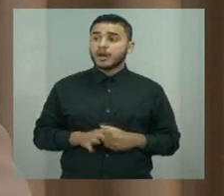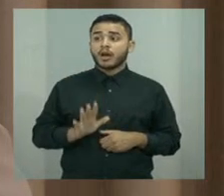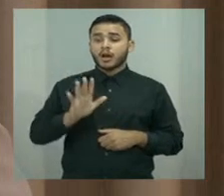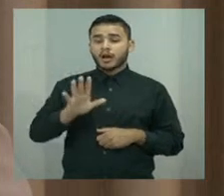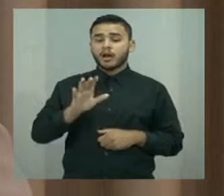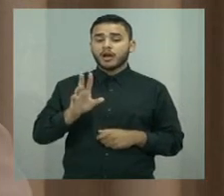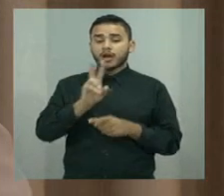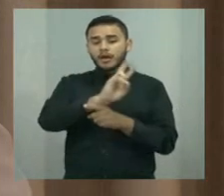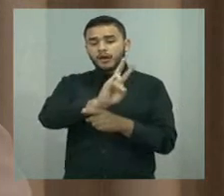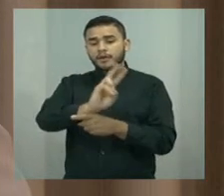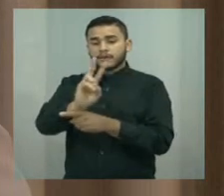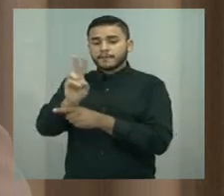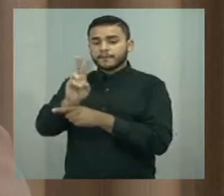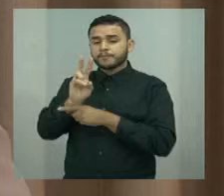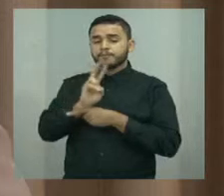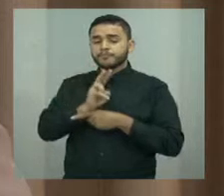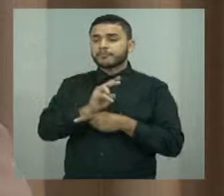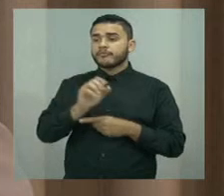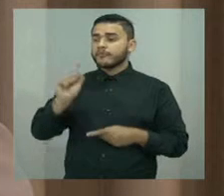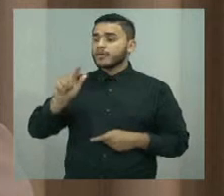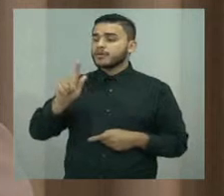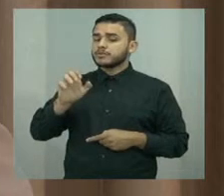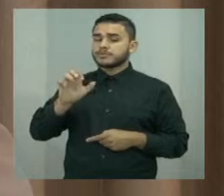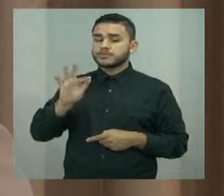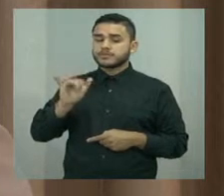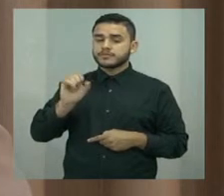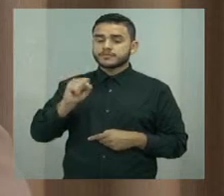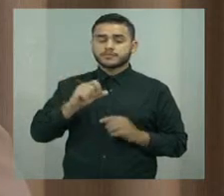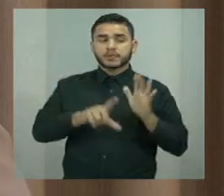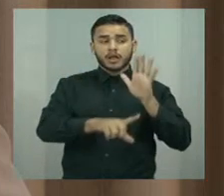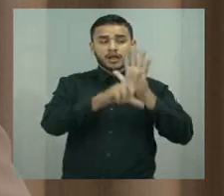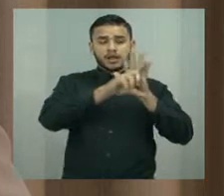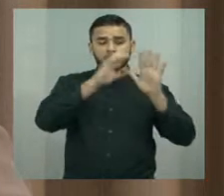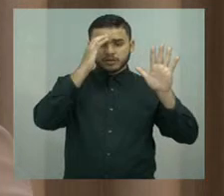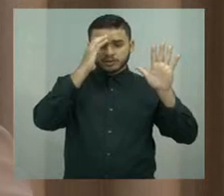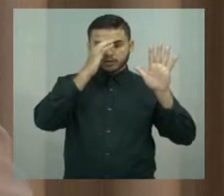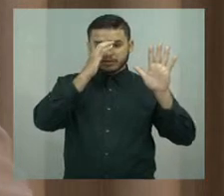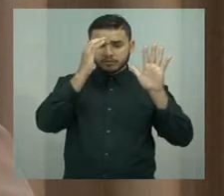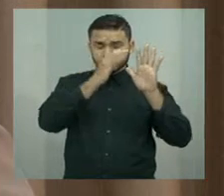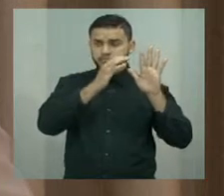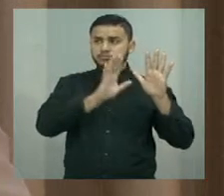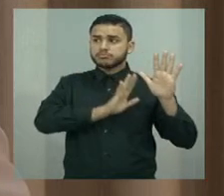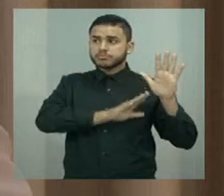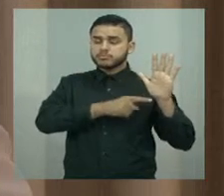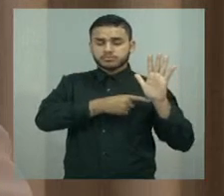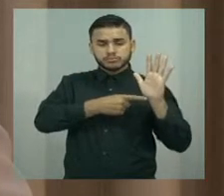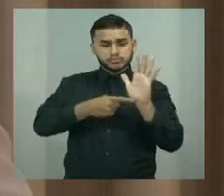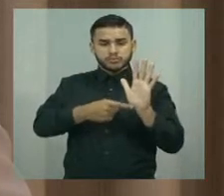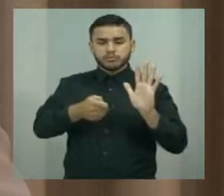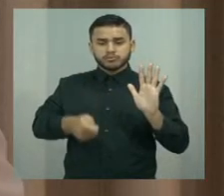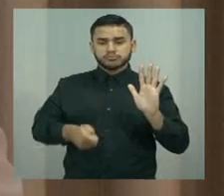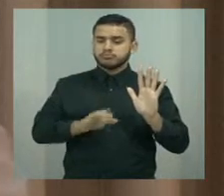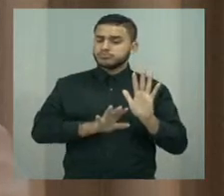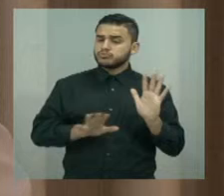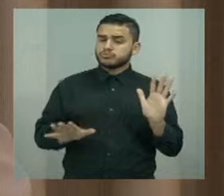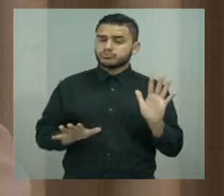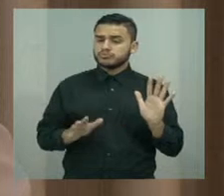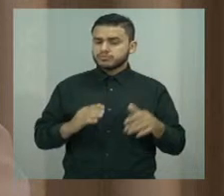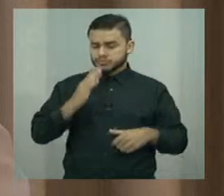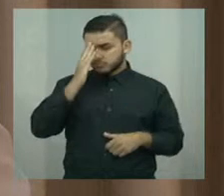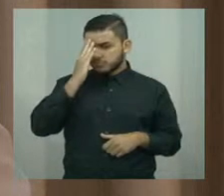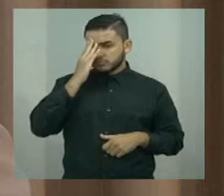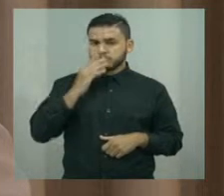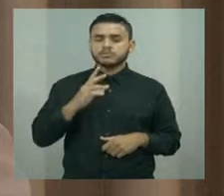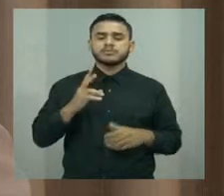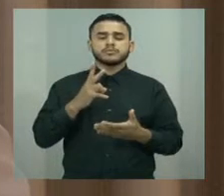que está nas ruas para fazer a lei ser aplicada, né? Então, é uma junção aí da legislação com a fiscalização,